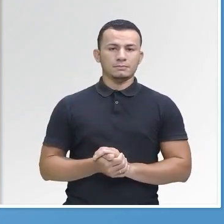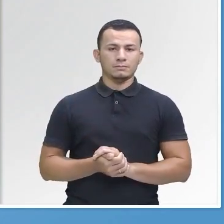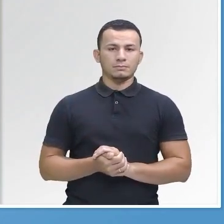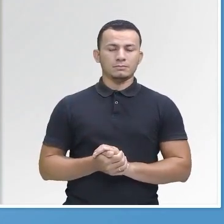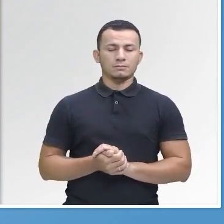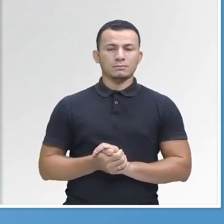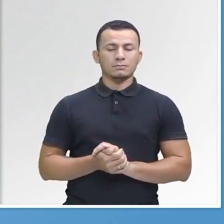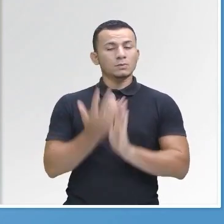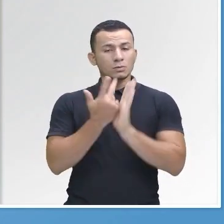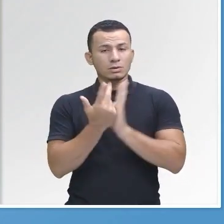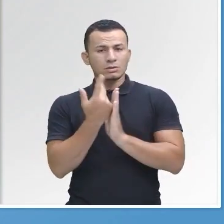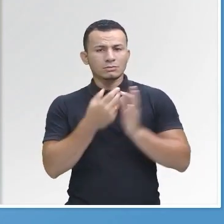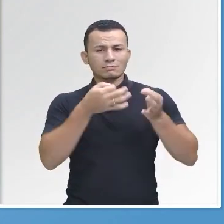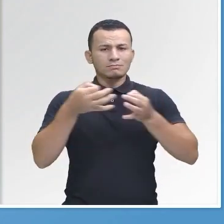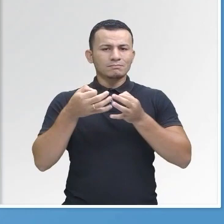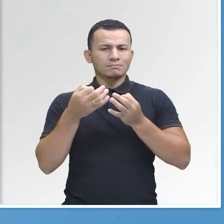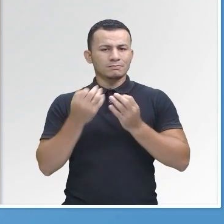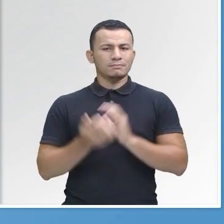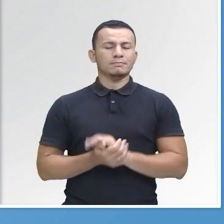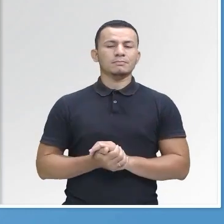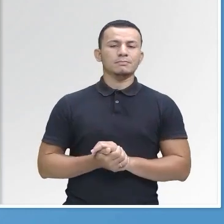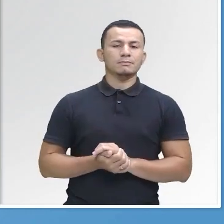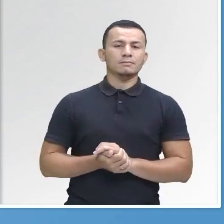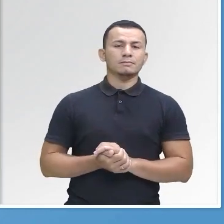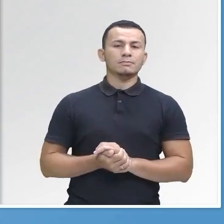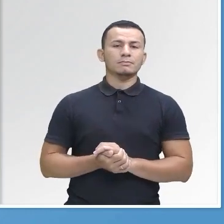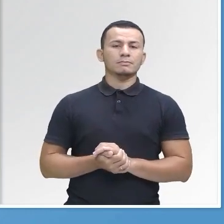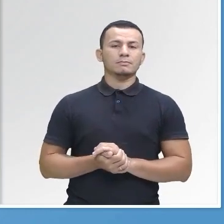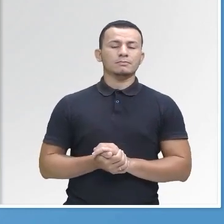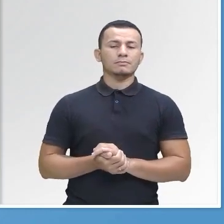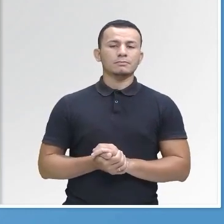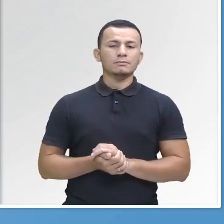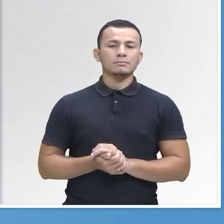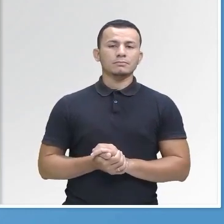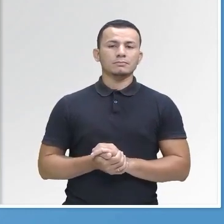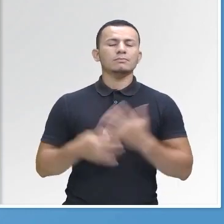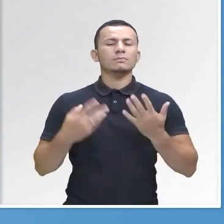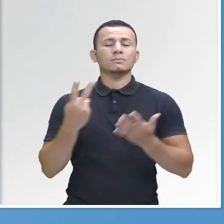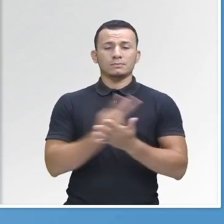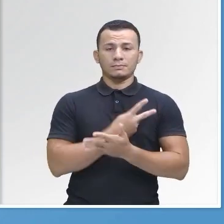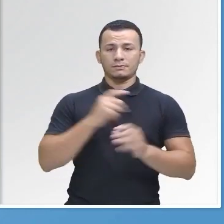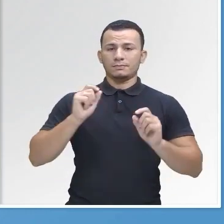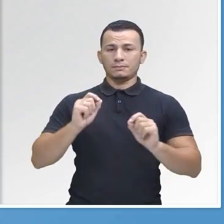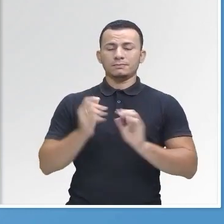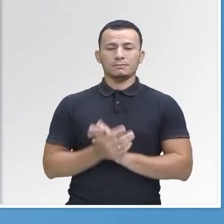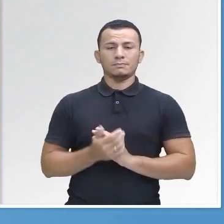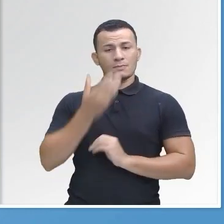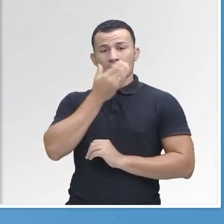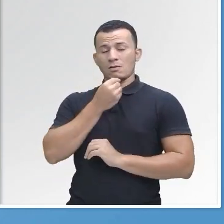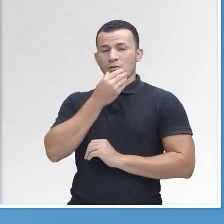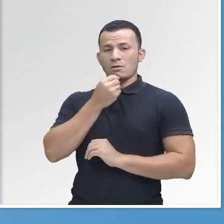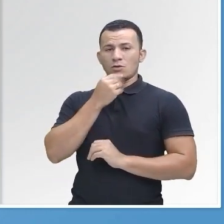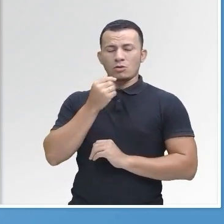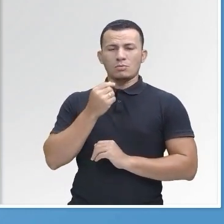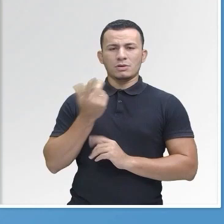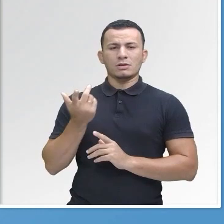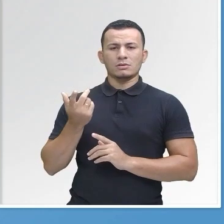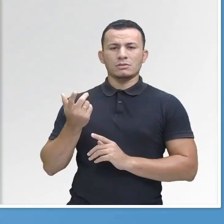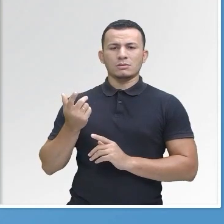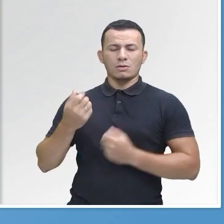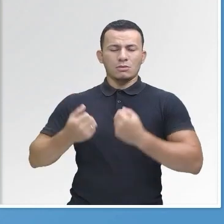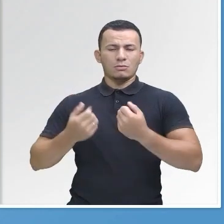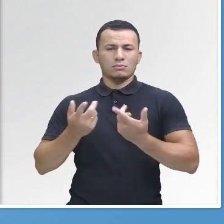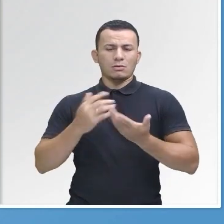Então, vou agitar aqui. Bom, muito bem. E o que aconteceu? O João estava com o tanque, né, o